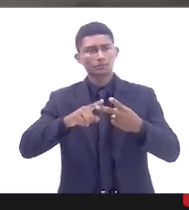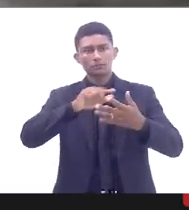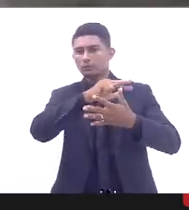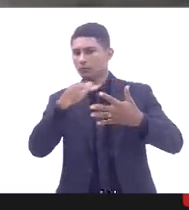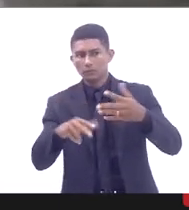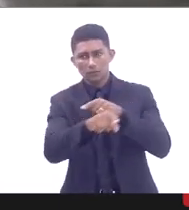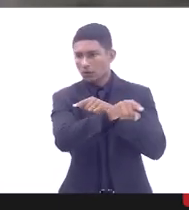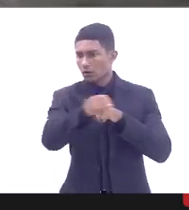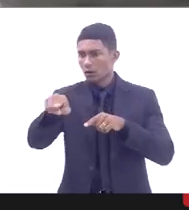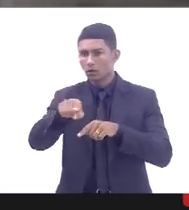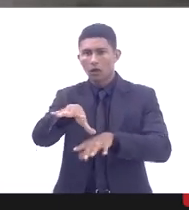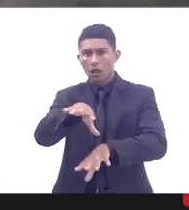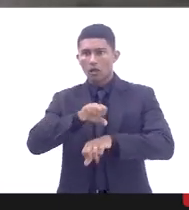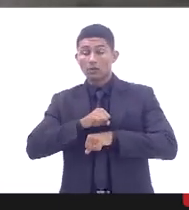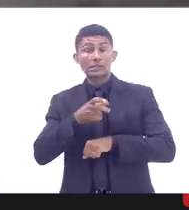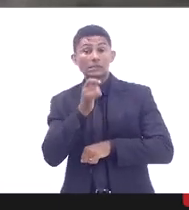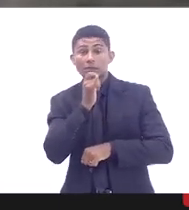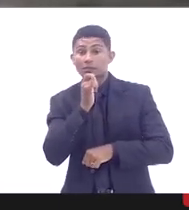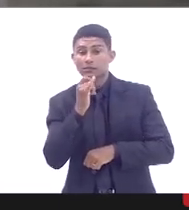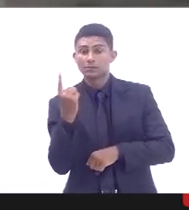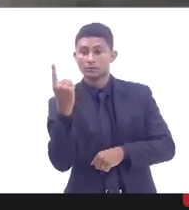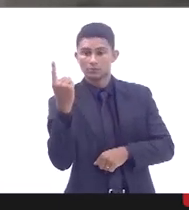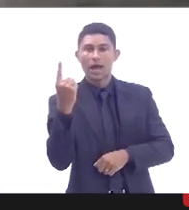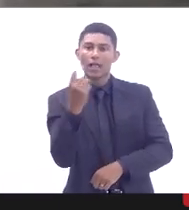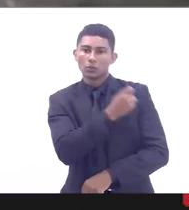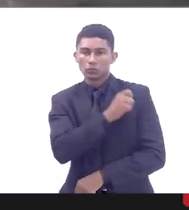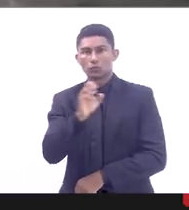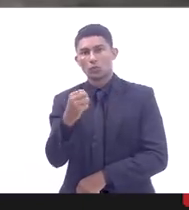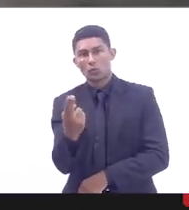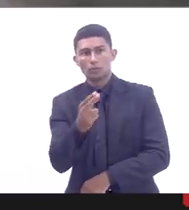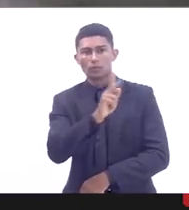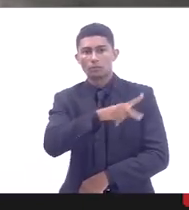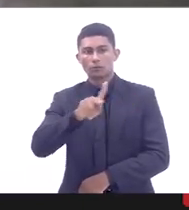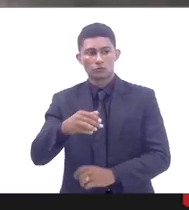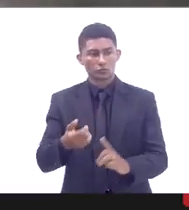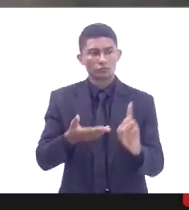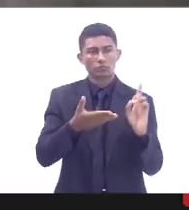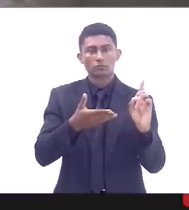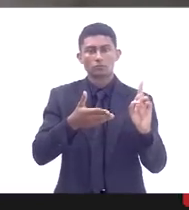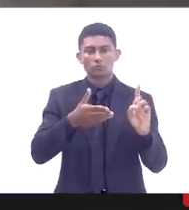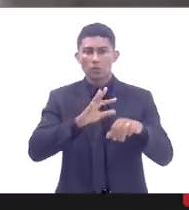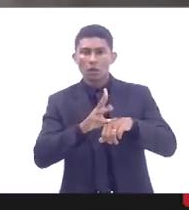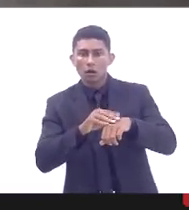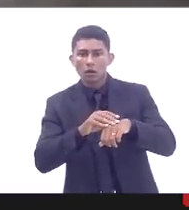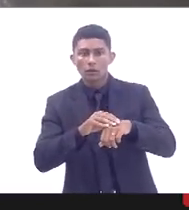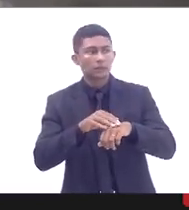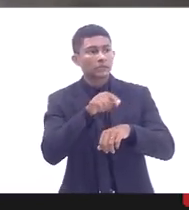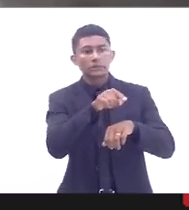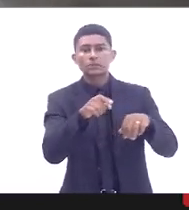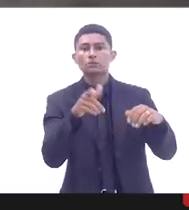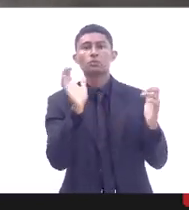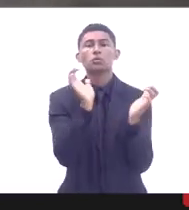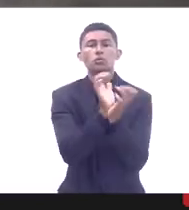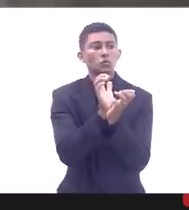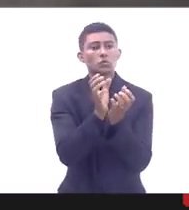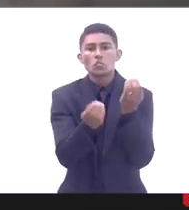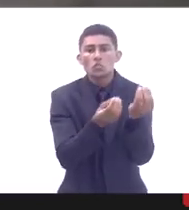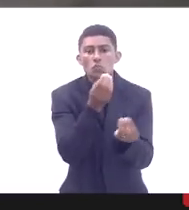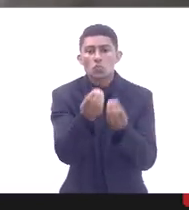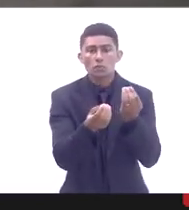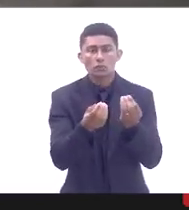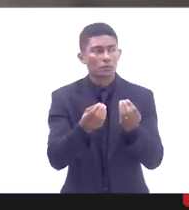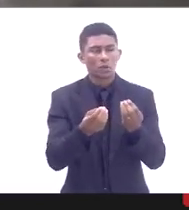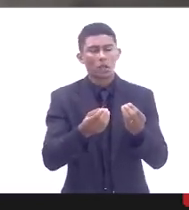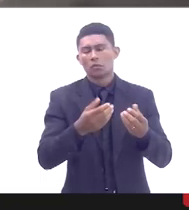caso tenha um estudante doente por exemplo um professor de uma turma não se sabe o que se faz com essa Puma e a vida segue